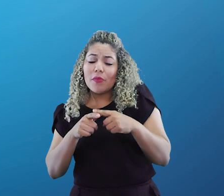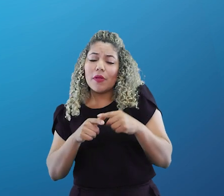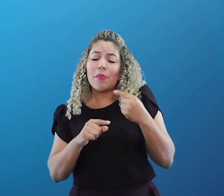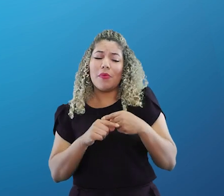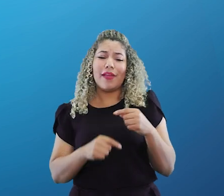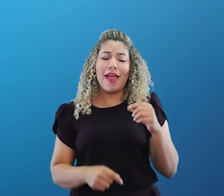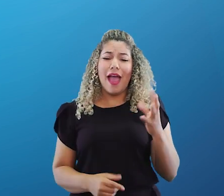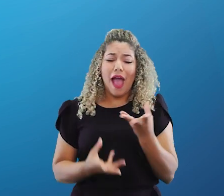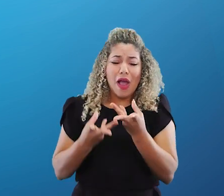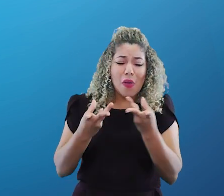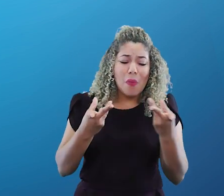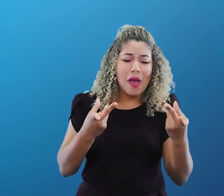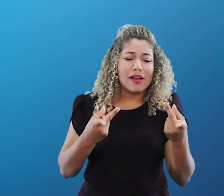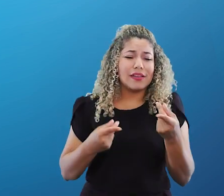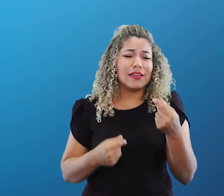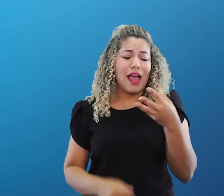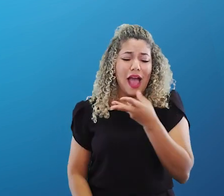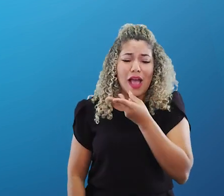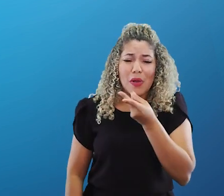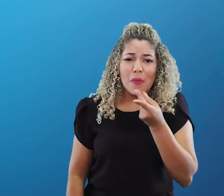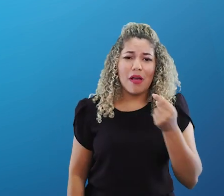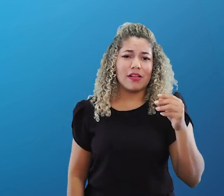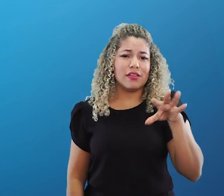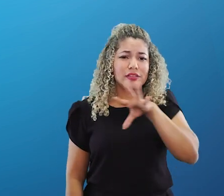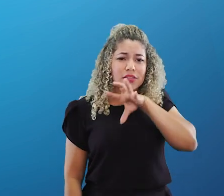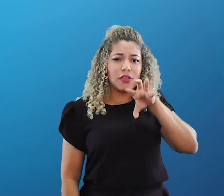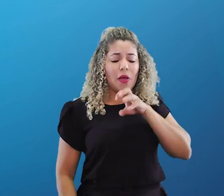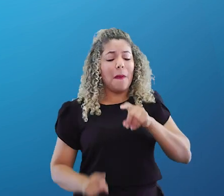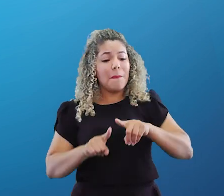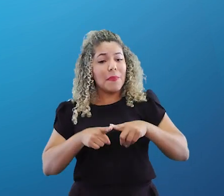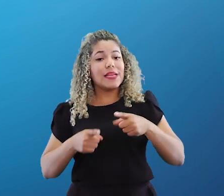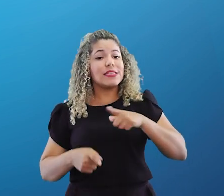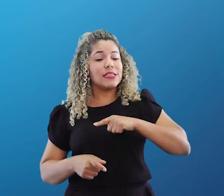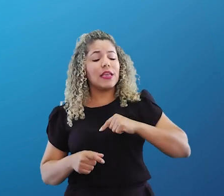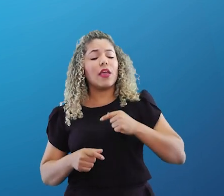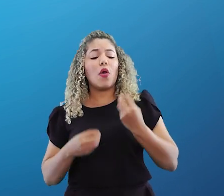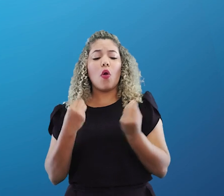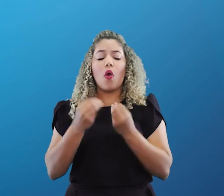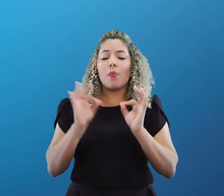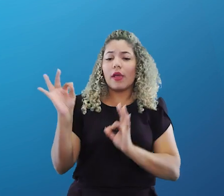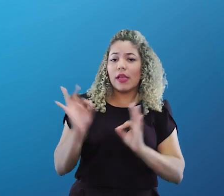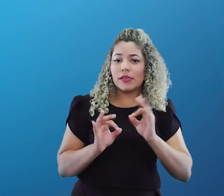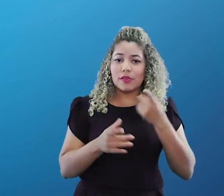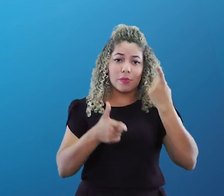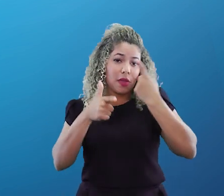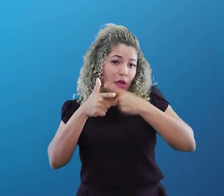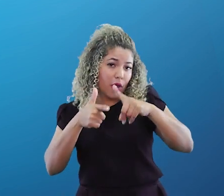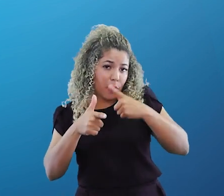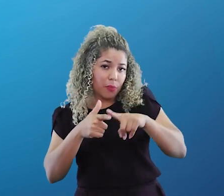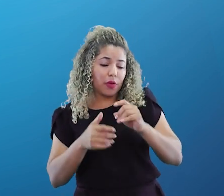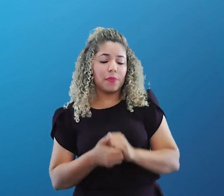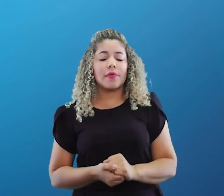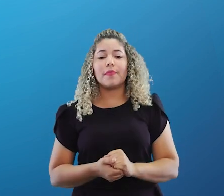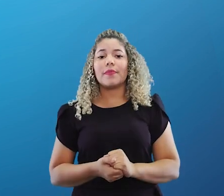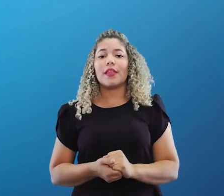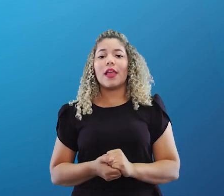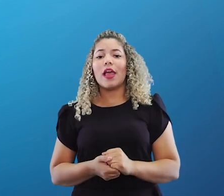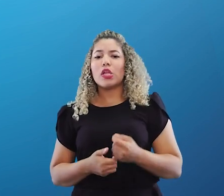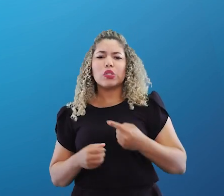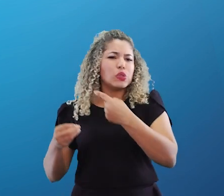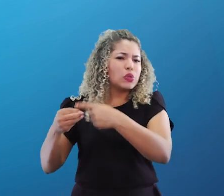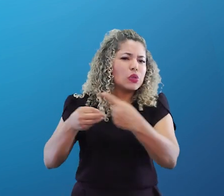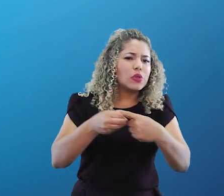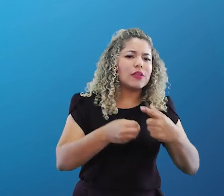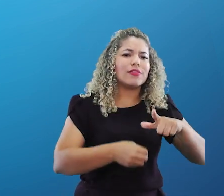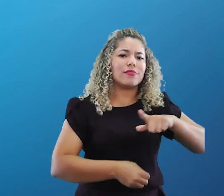do ar. Felizmente, existem muitas maneiras de reverter o problema. O problema é enfrentado por todas as áreas urbanas que